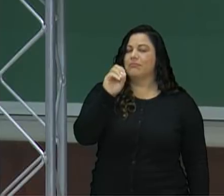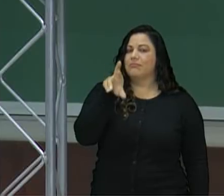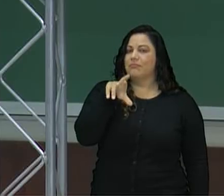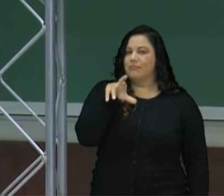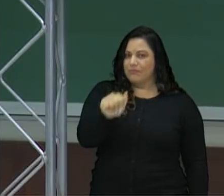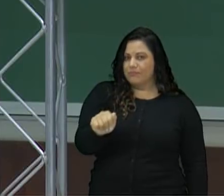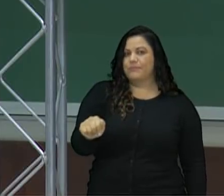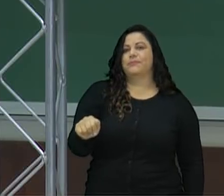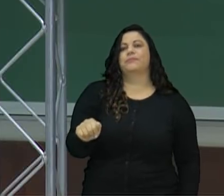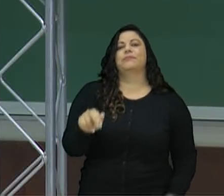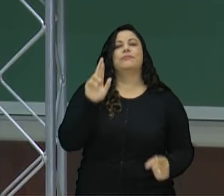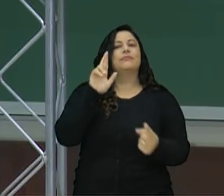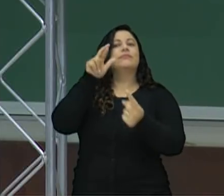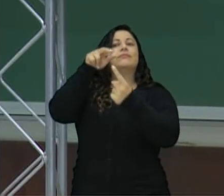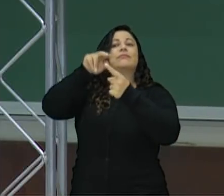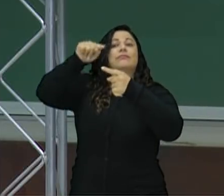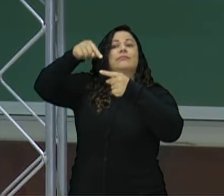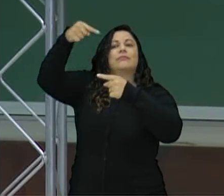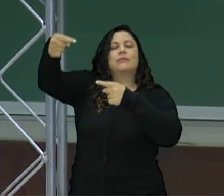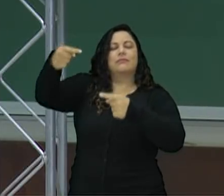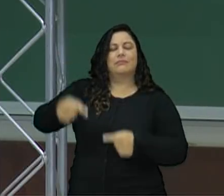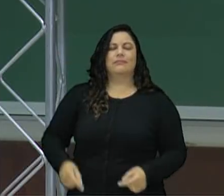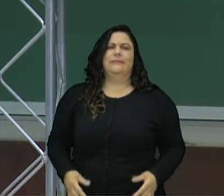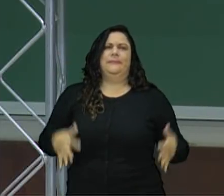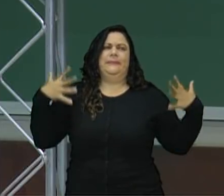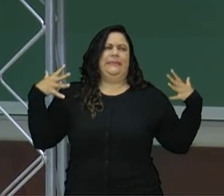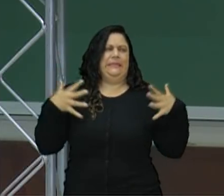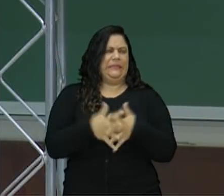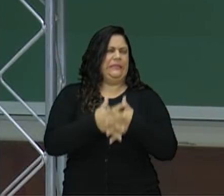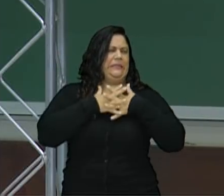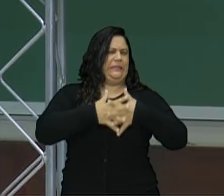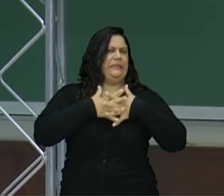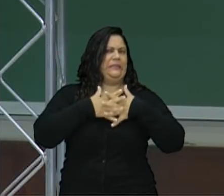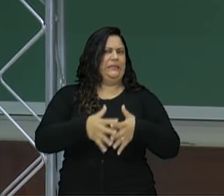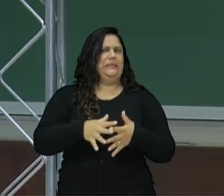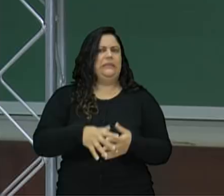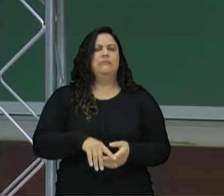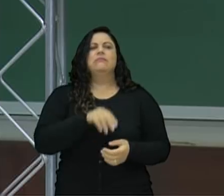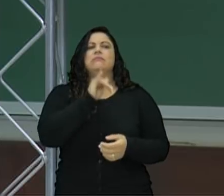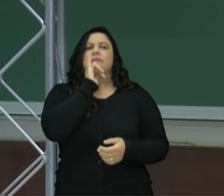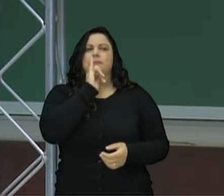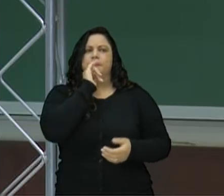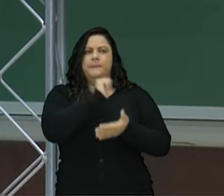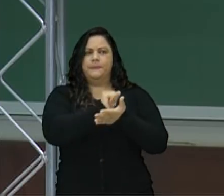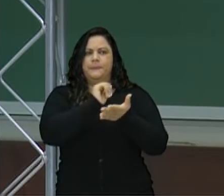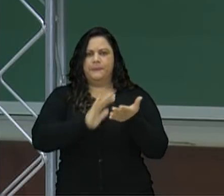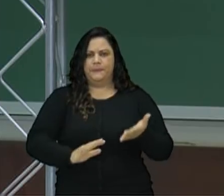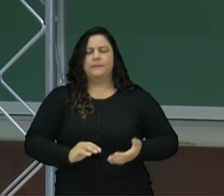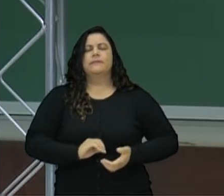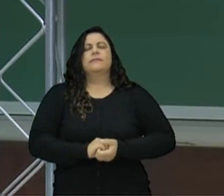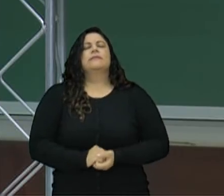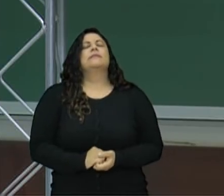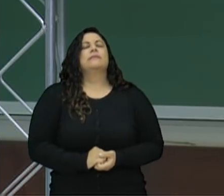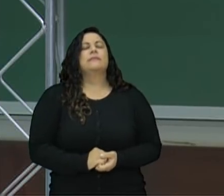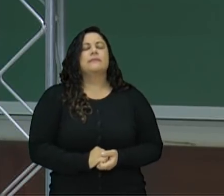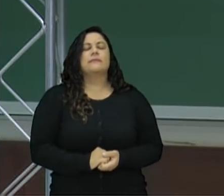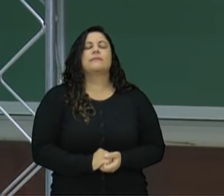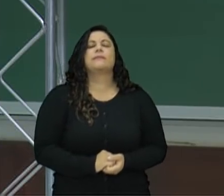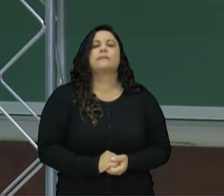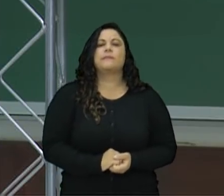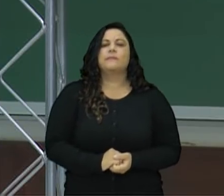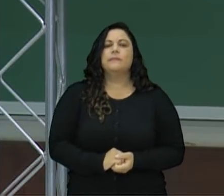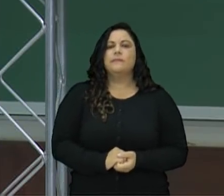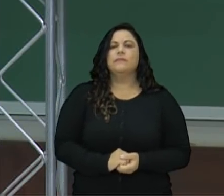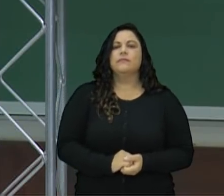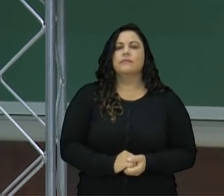vem depois a ele, certo? Ai, professora, meio confuso. Vamos ver mais exemplos, então. A gente já vai analisar mais casos.